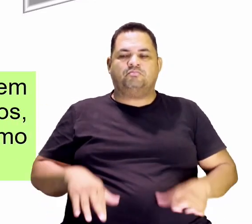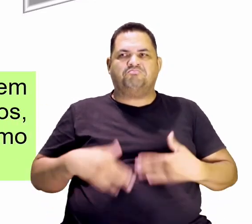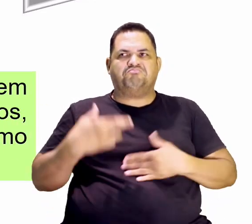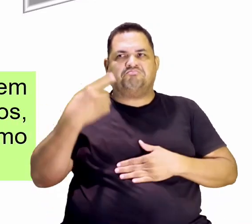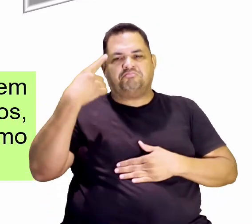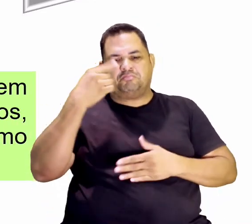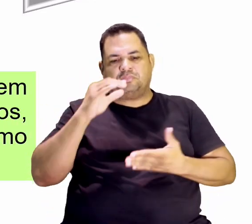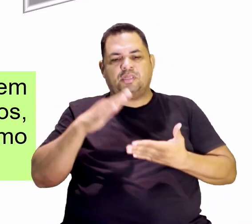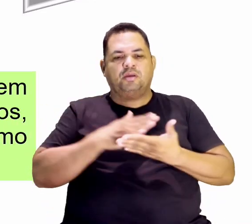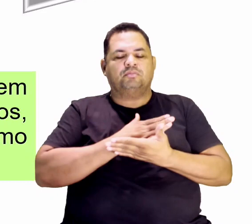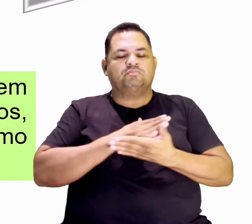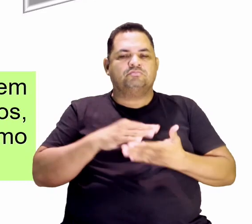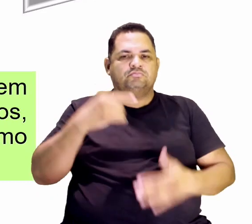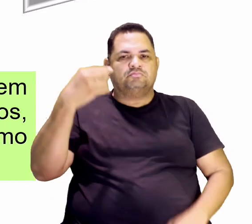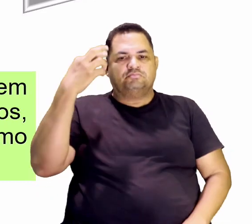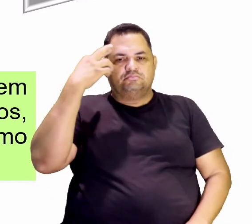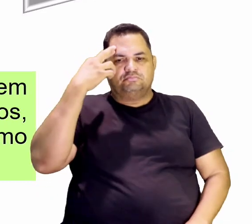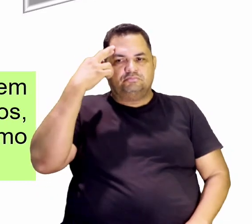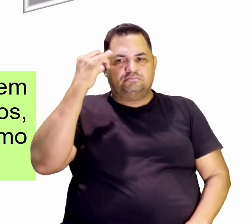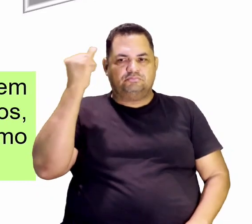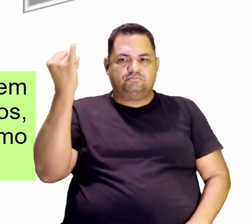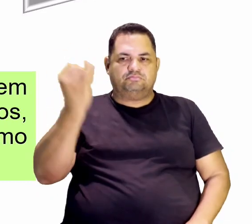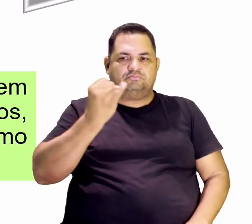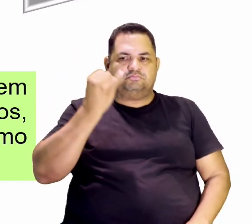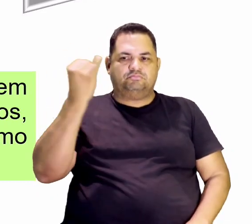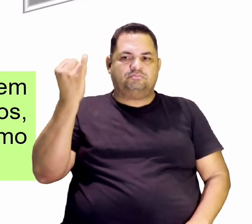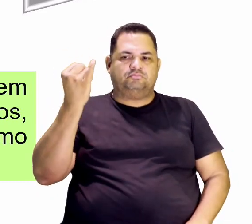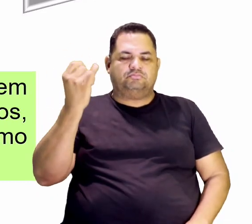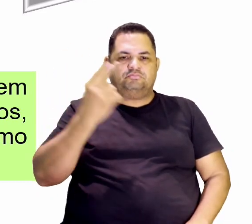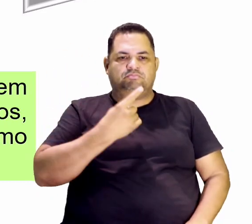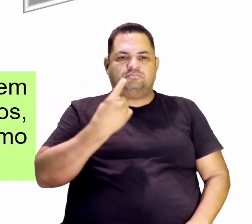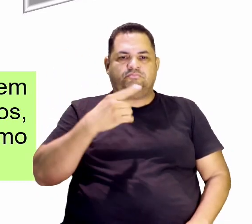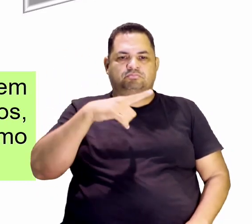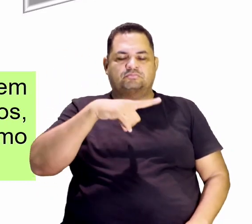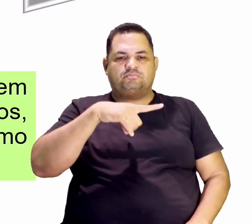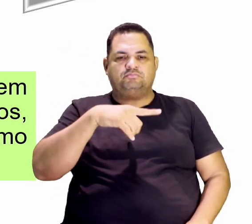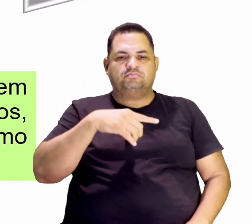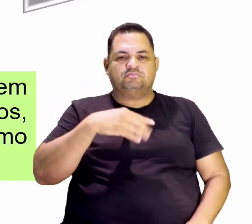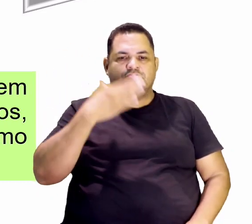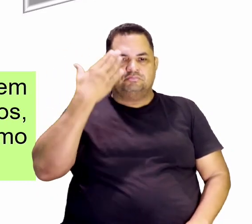reflexões importantes, certo? E a gente entende que essas tribos